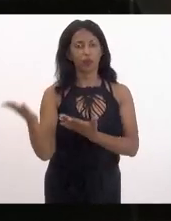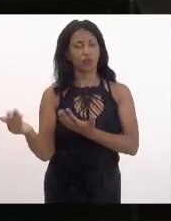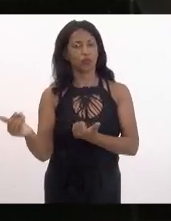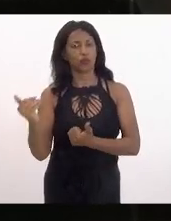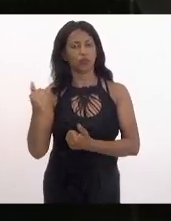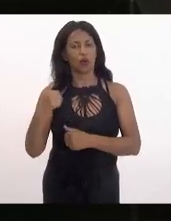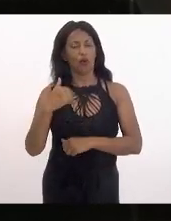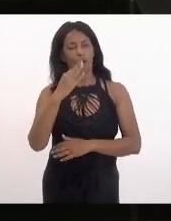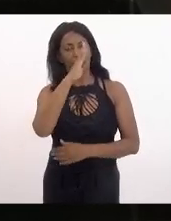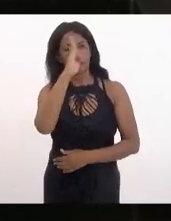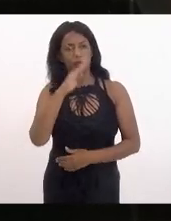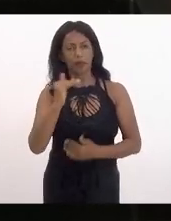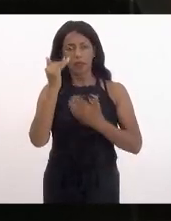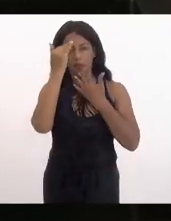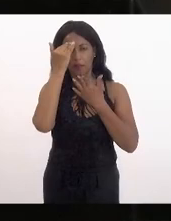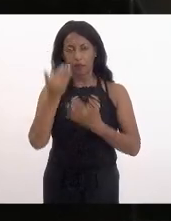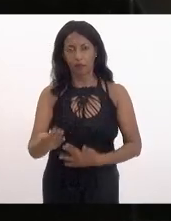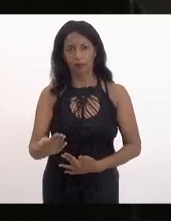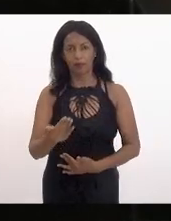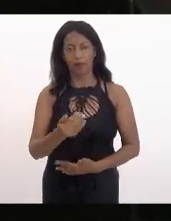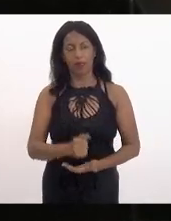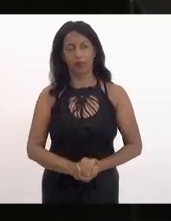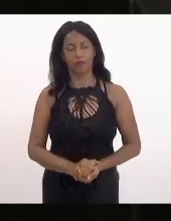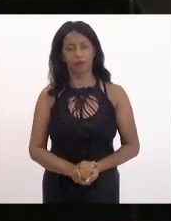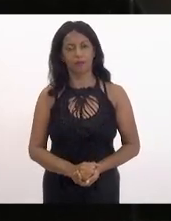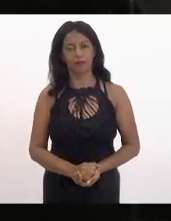do Brasil Obrigado presidente